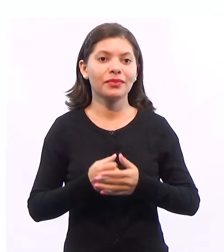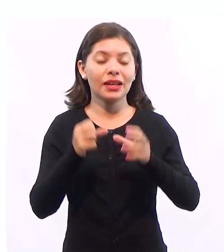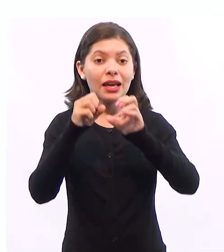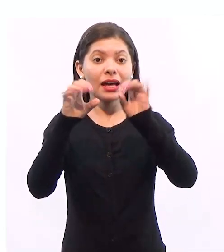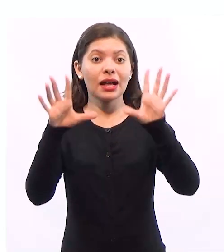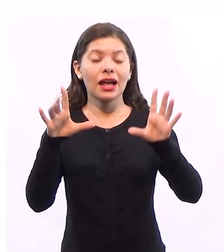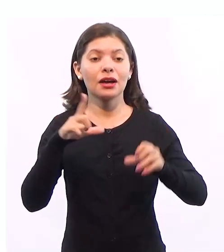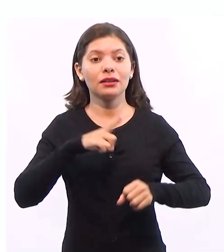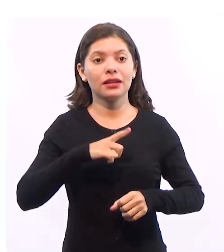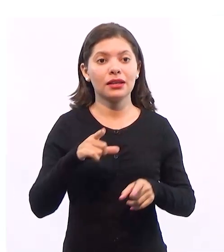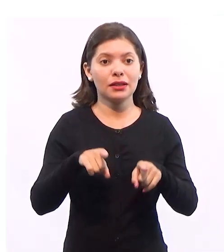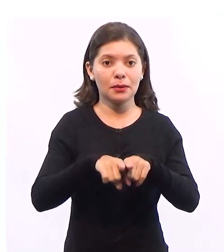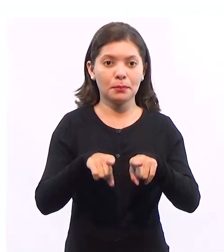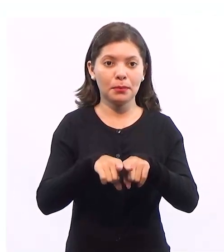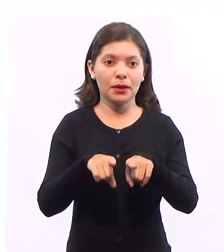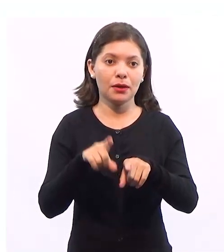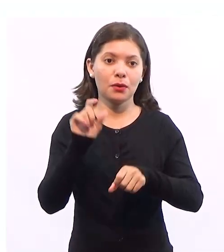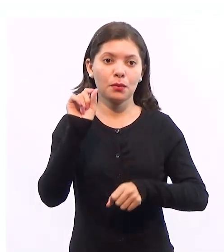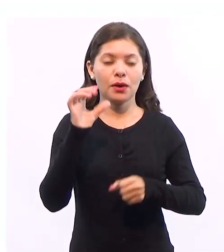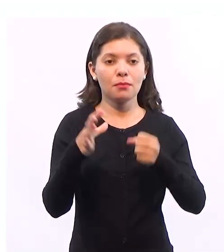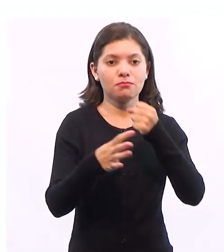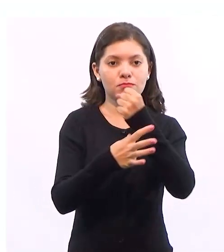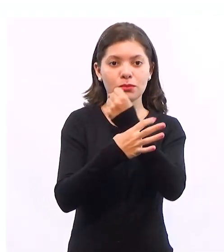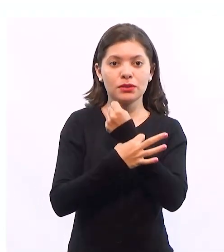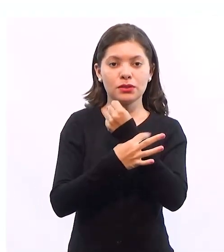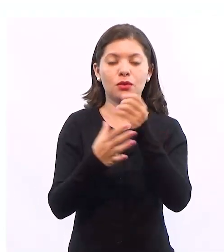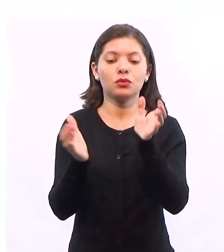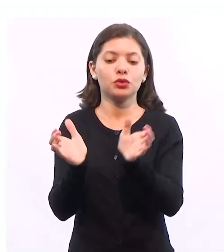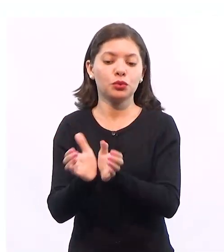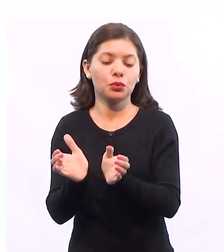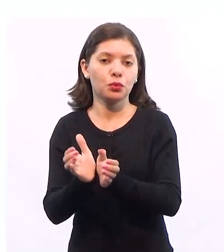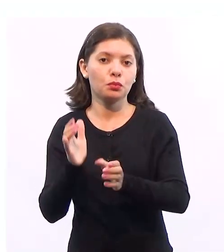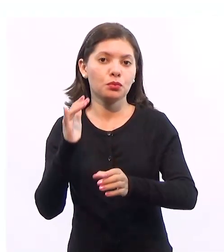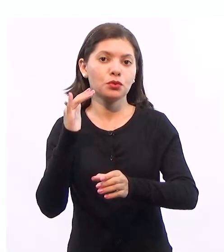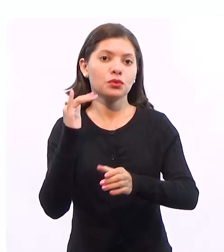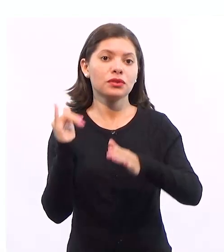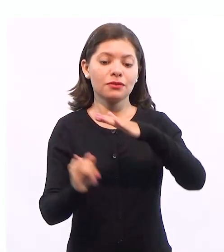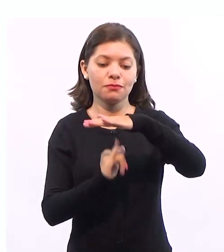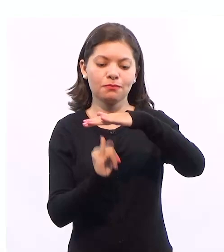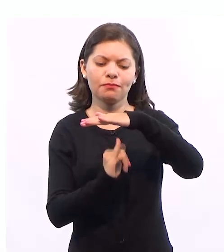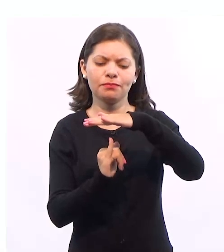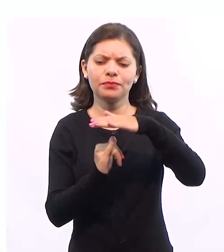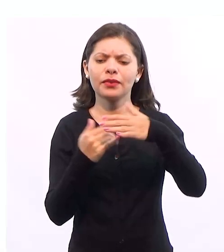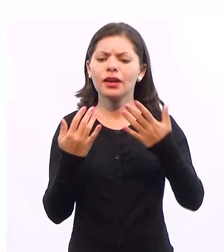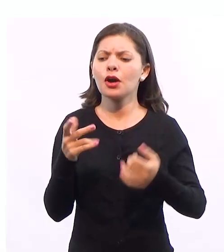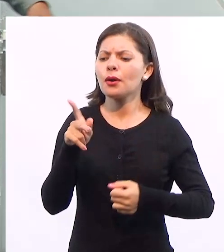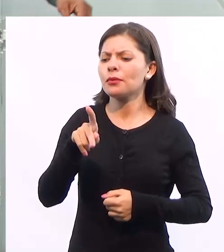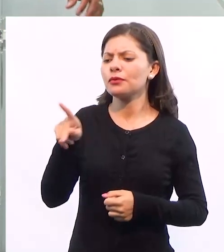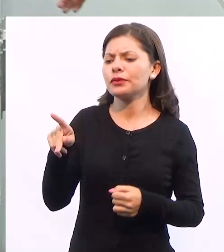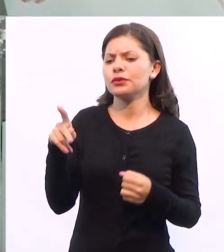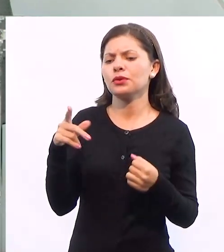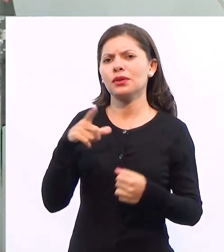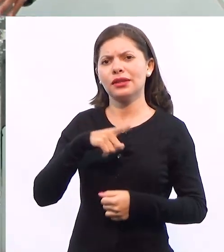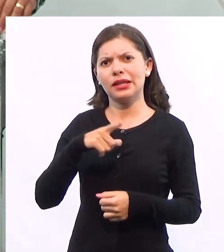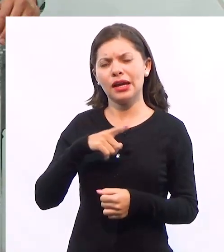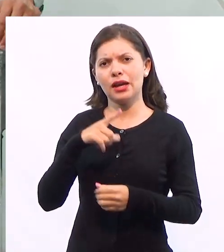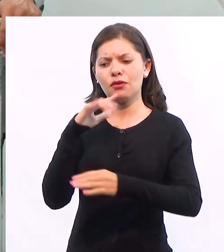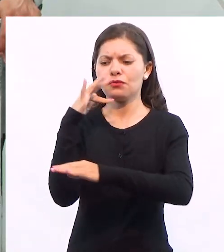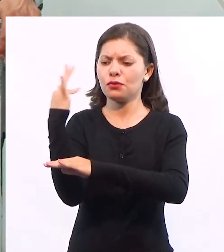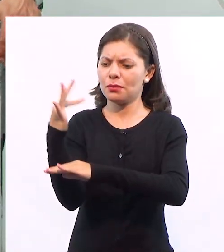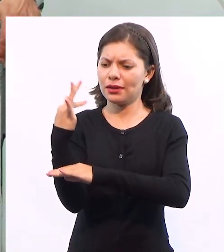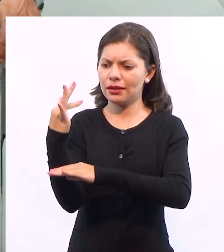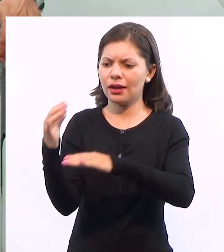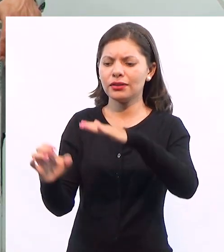também a questão da proteção de grupos informais. Professor, existe informalidade nas organizações? Claro que